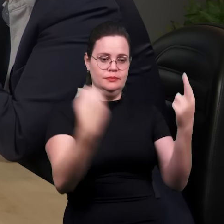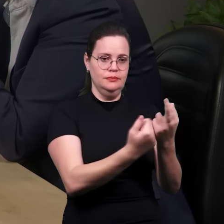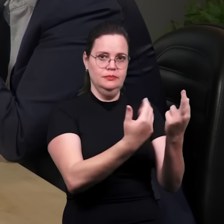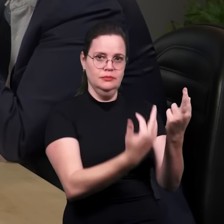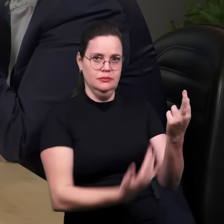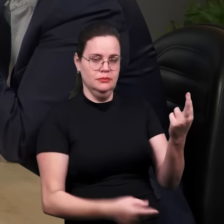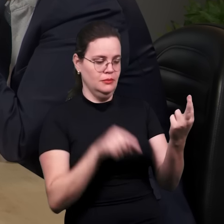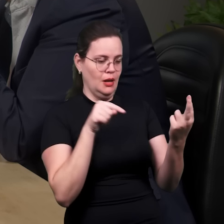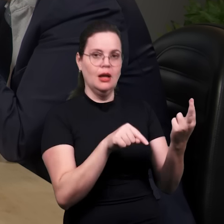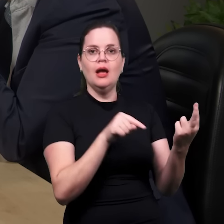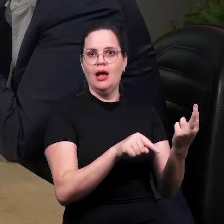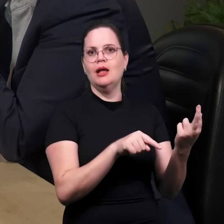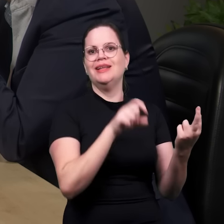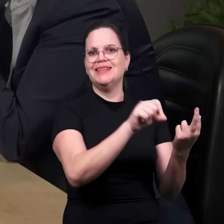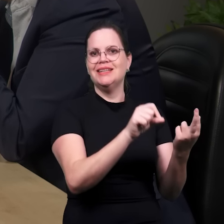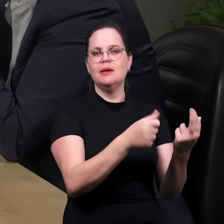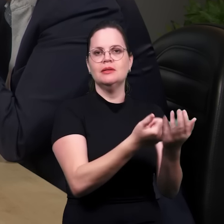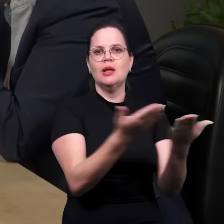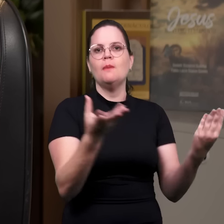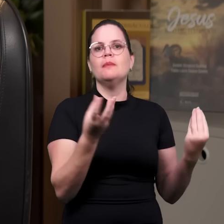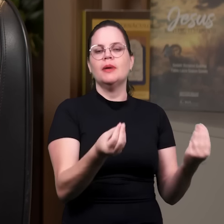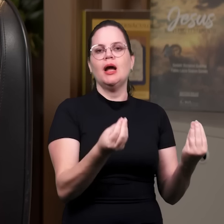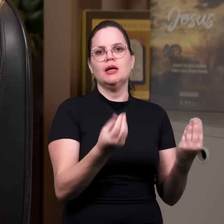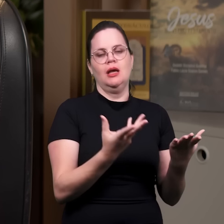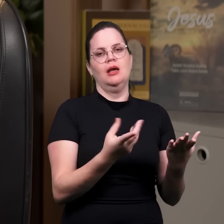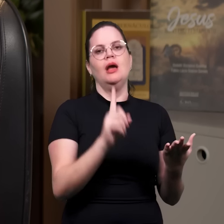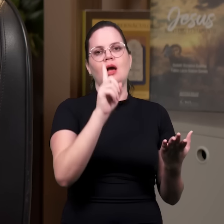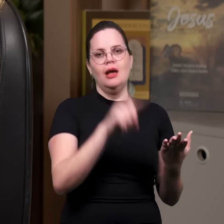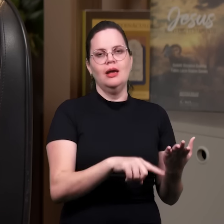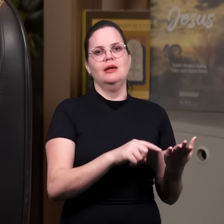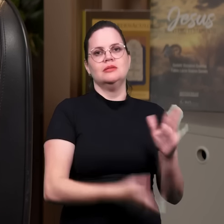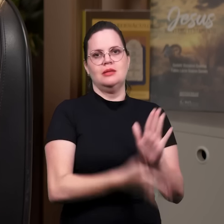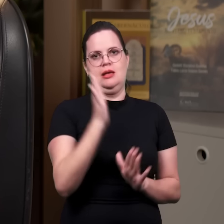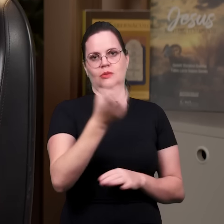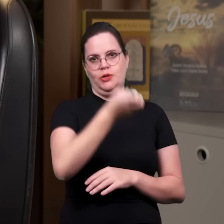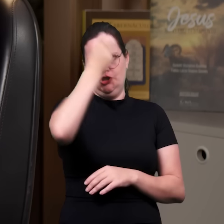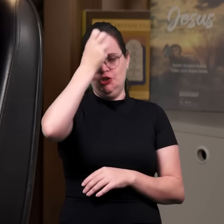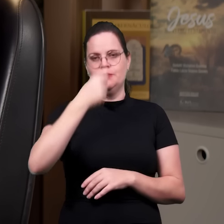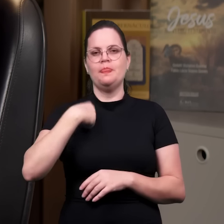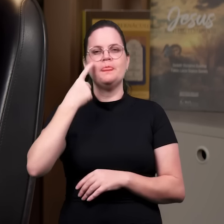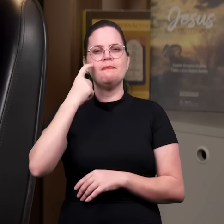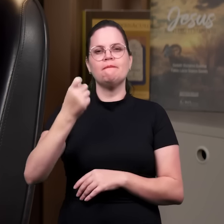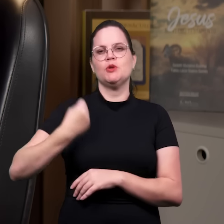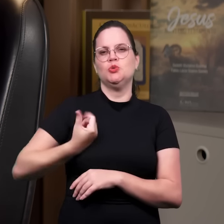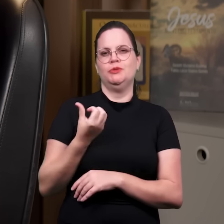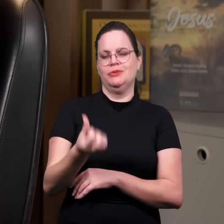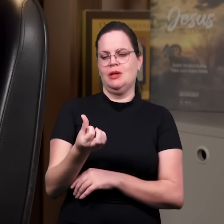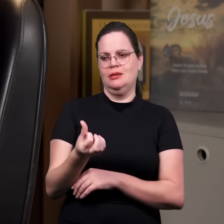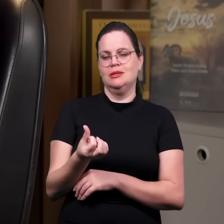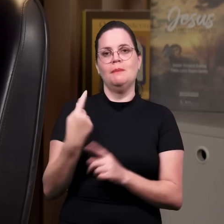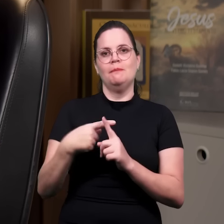que Jesus, pastor Lira, passou na cruz, 6 horas, né? 6 a gente sabe que a Bíblia descreve como o tempo do